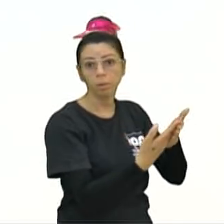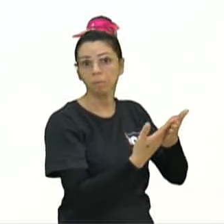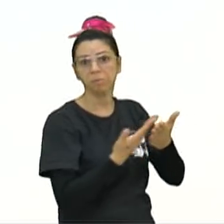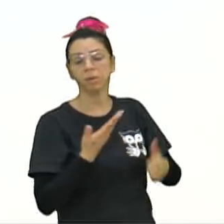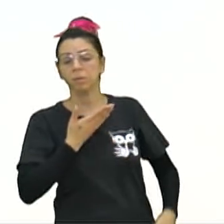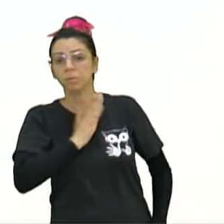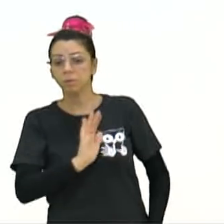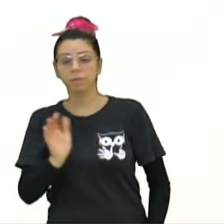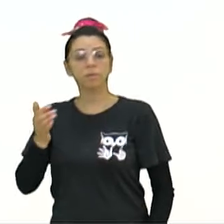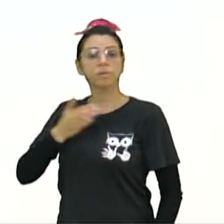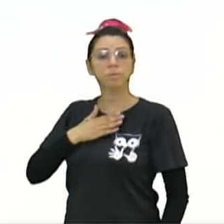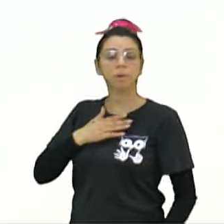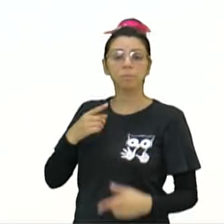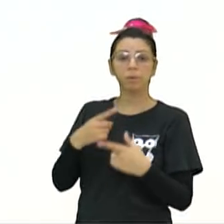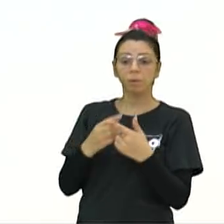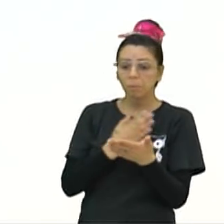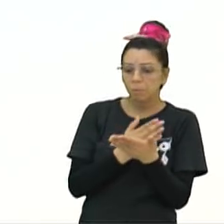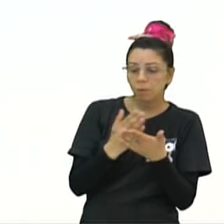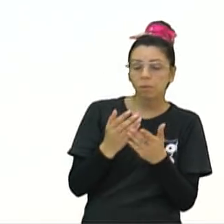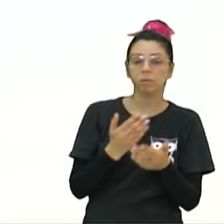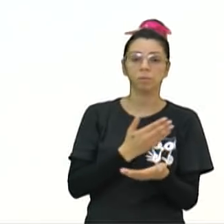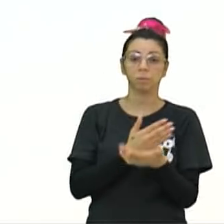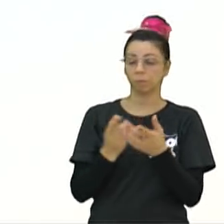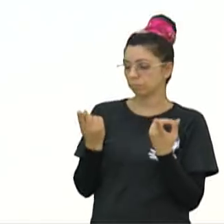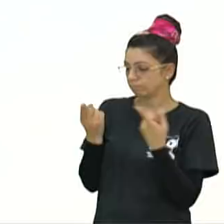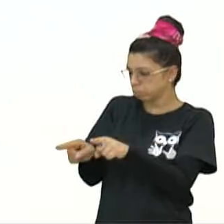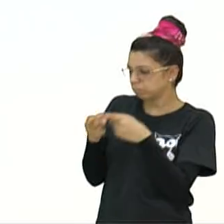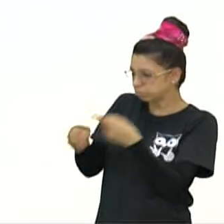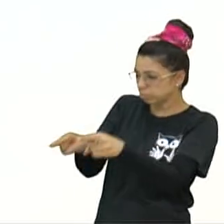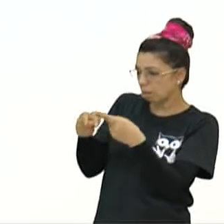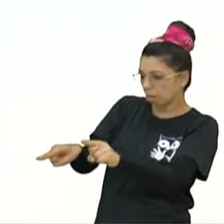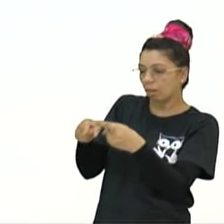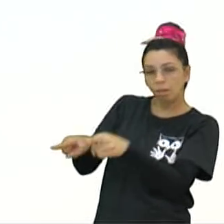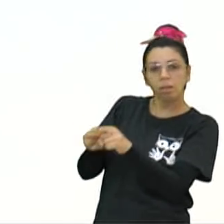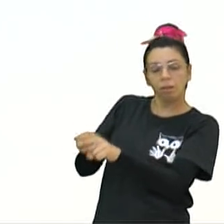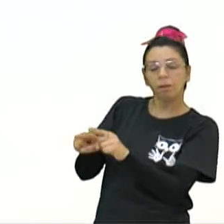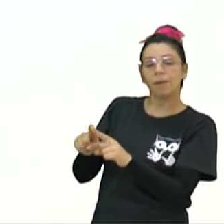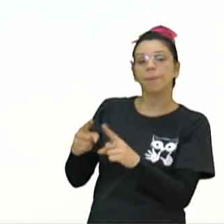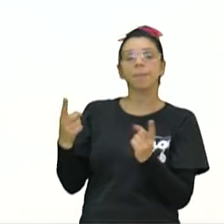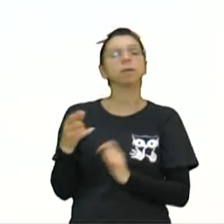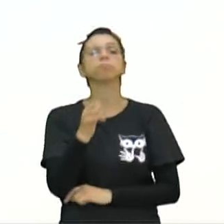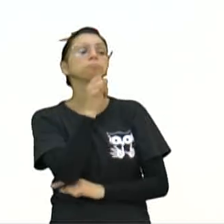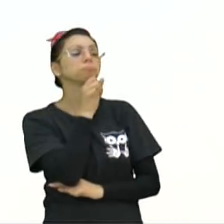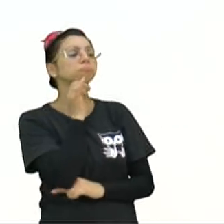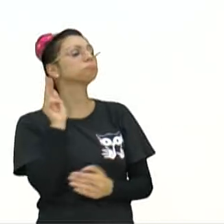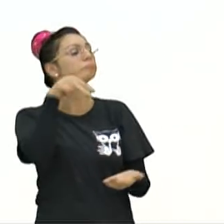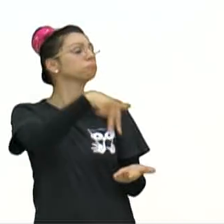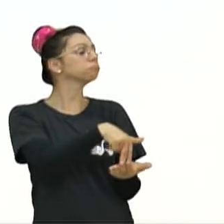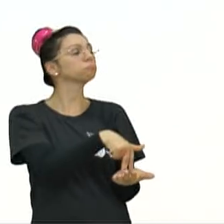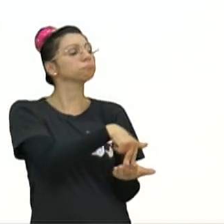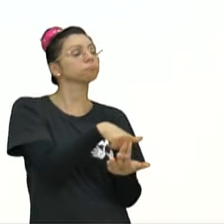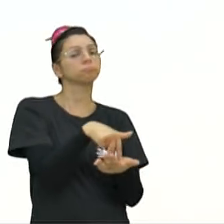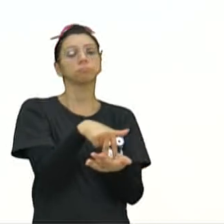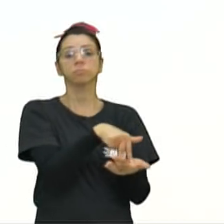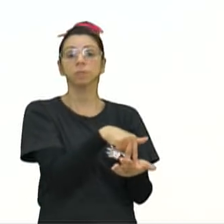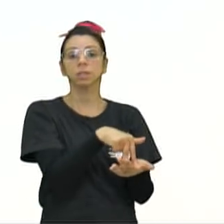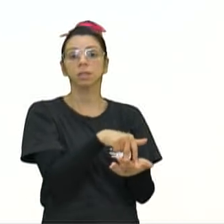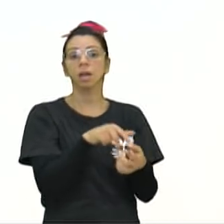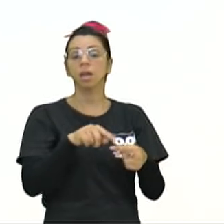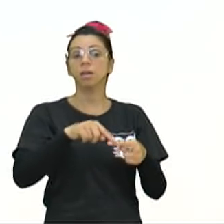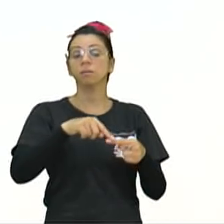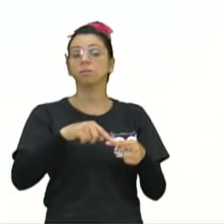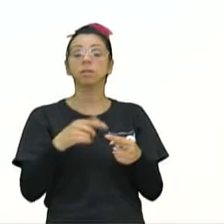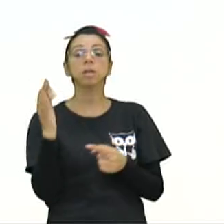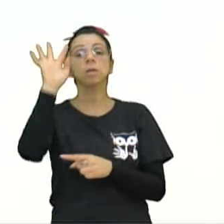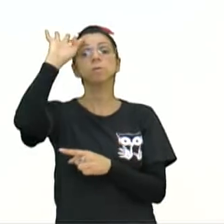tudo começou. No começo, eles provocavam na minha frente, mas eu nunca me escondi por causa disso e resolvi contar o problema